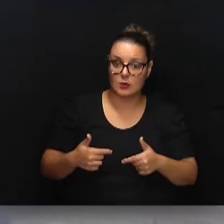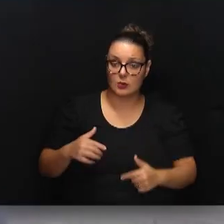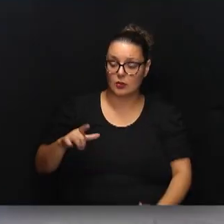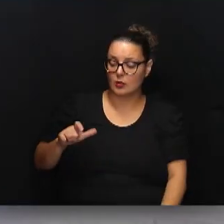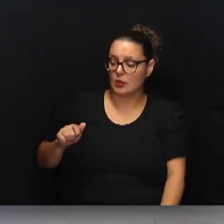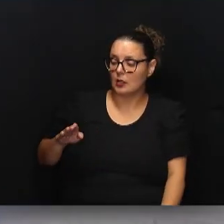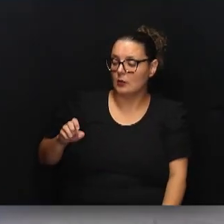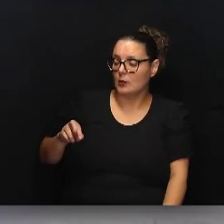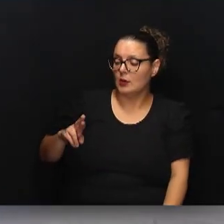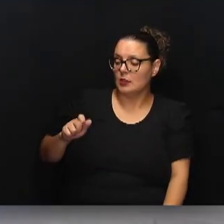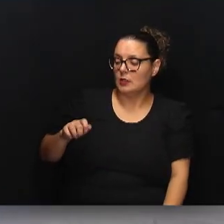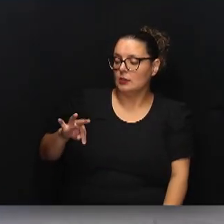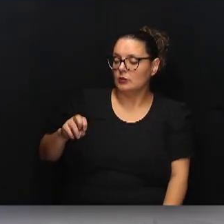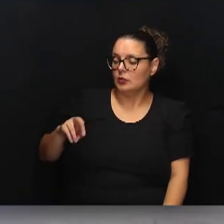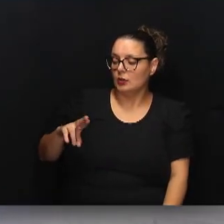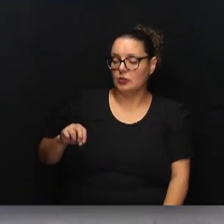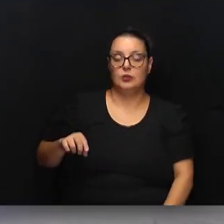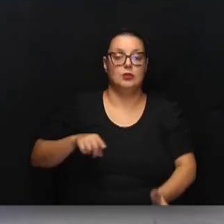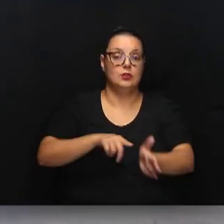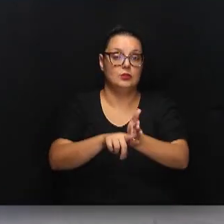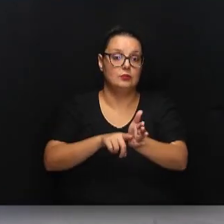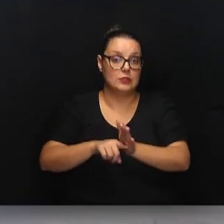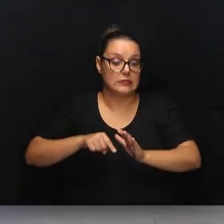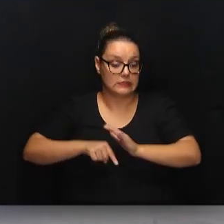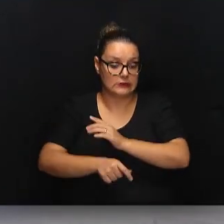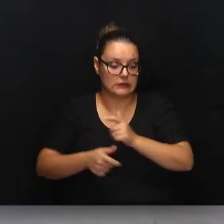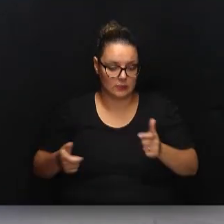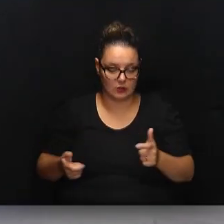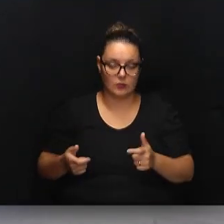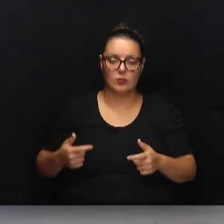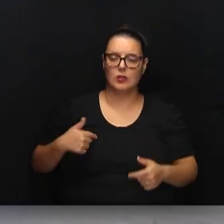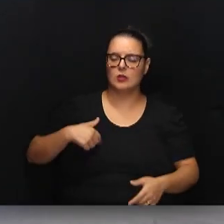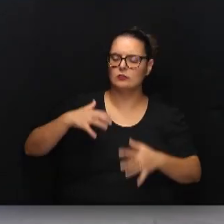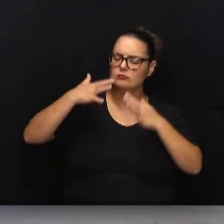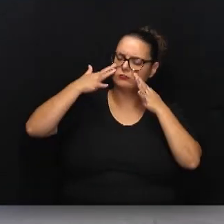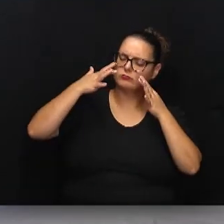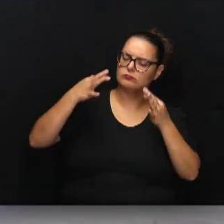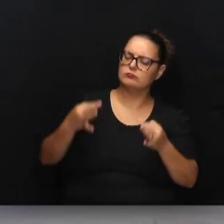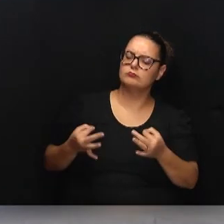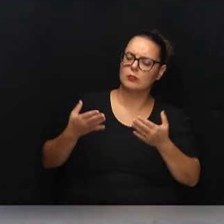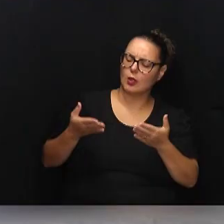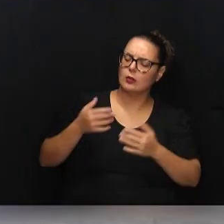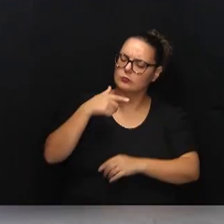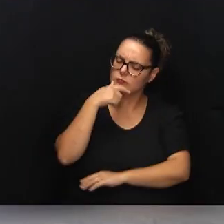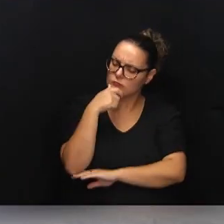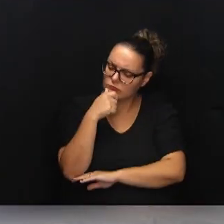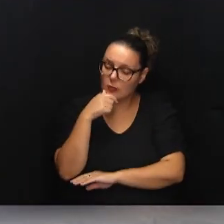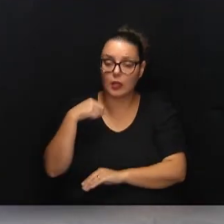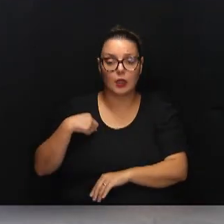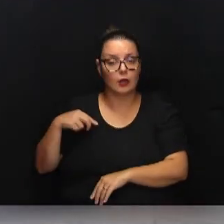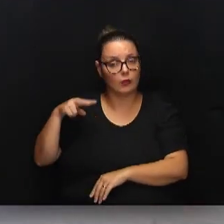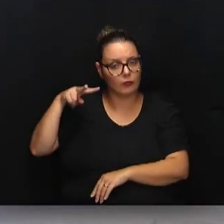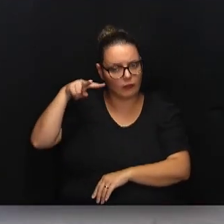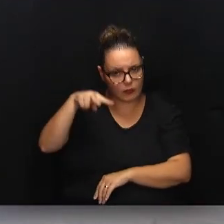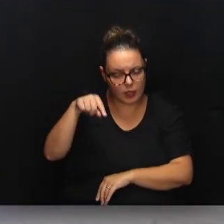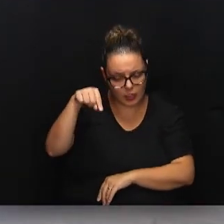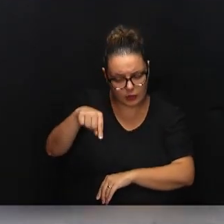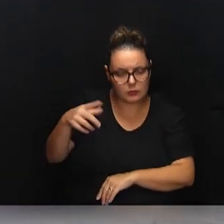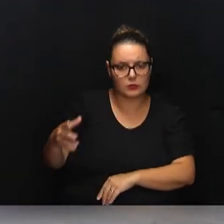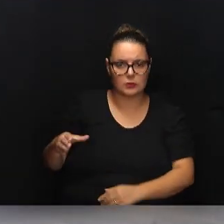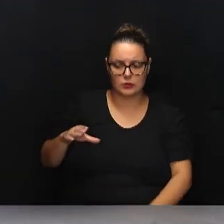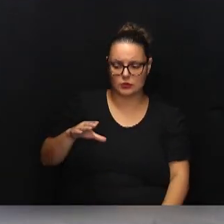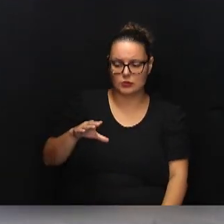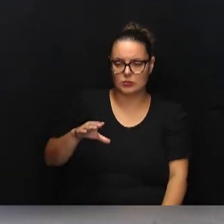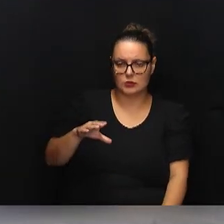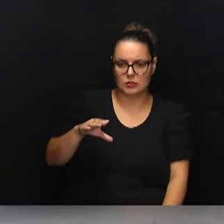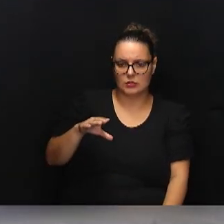pesquisa avançado. Então isso me chamou a atenção. E aí eu fui ver que esses centros, esse CER, o pessoal conhece bastante